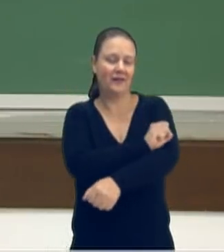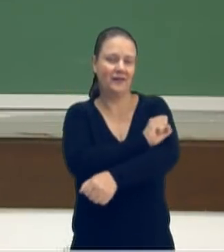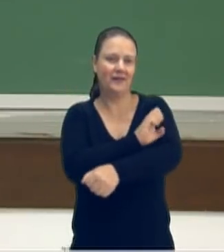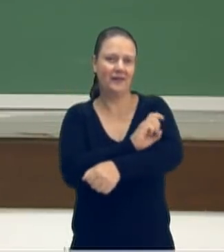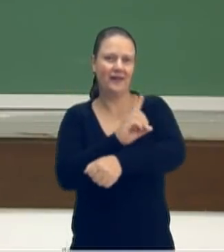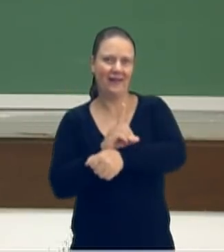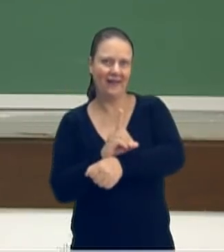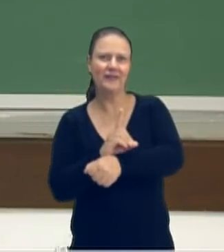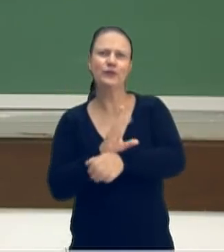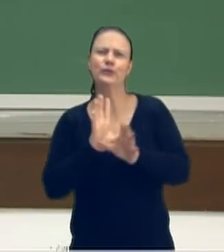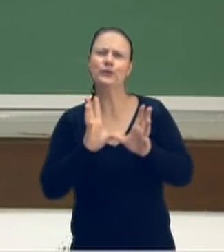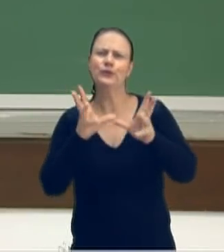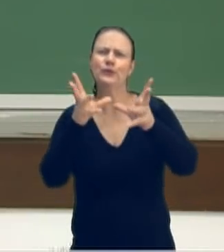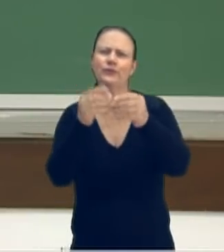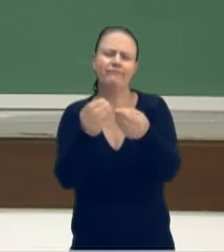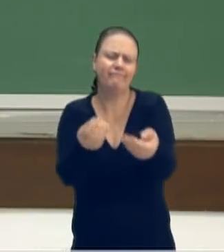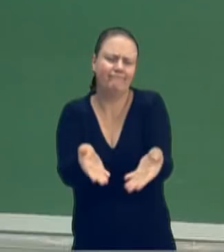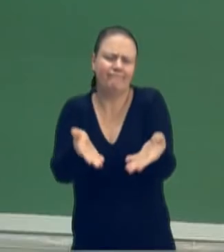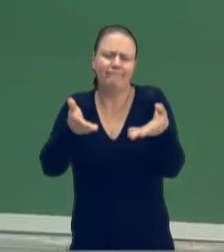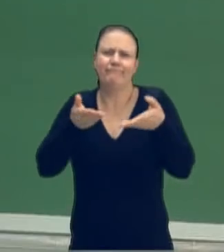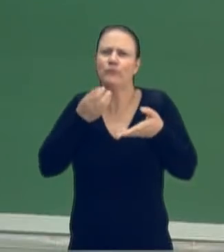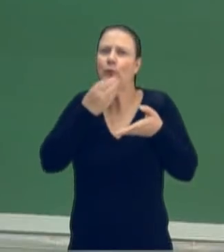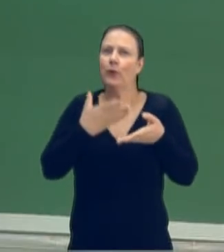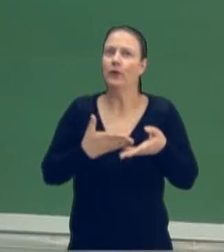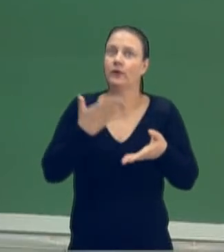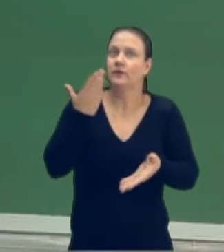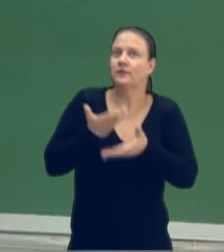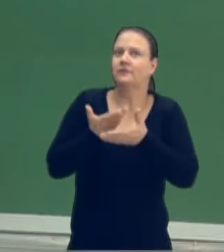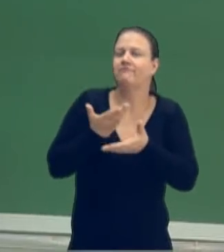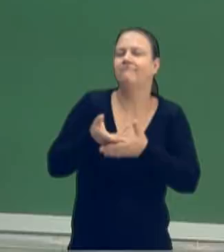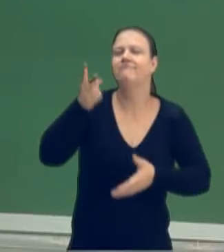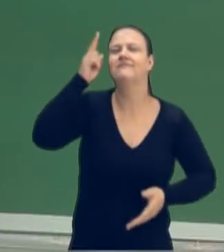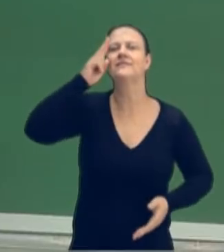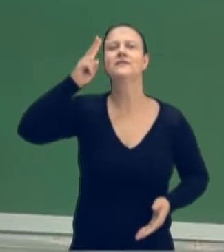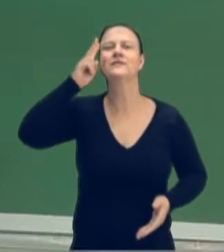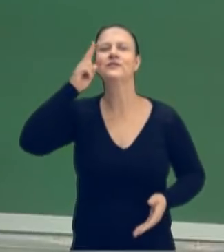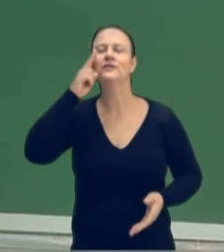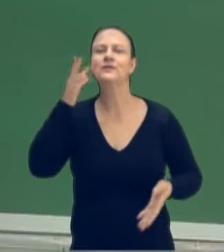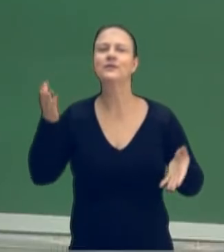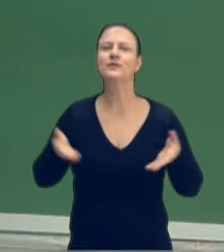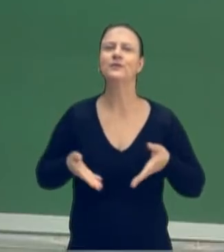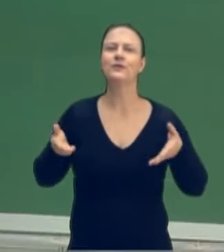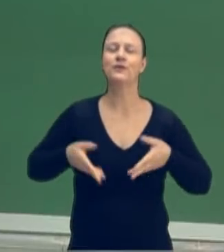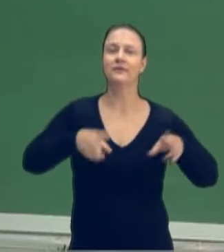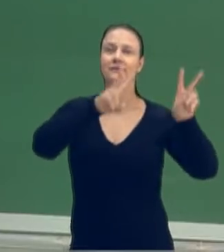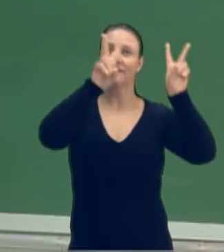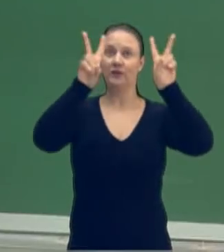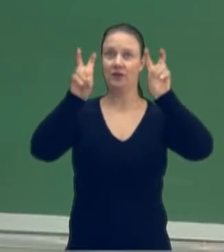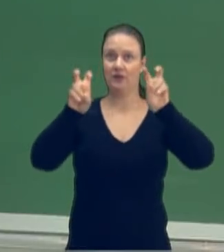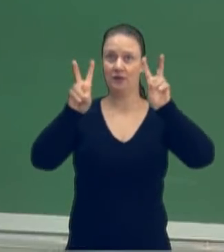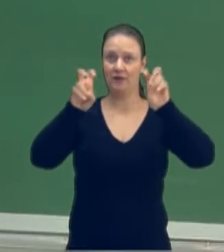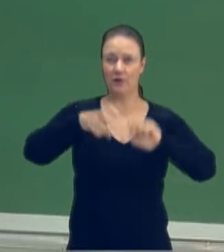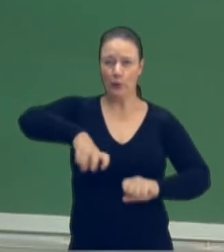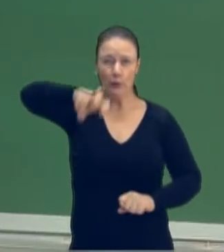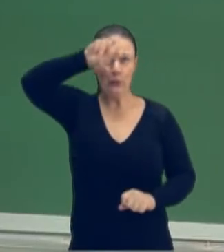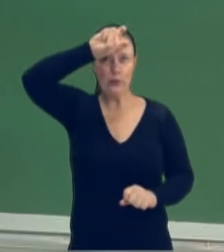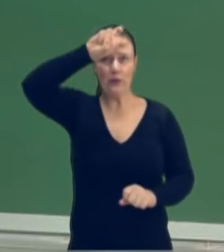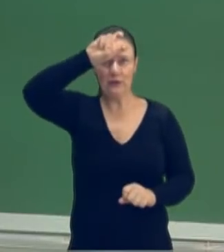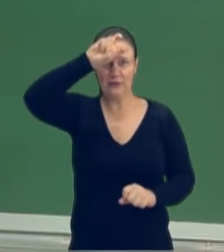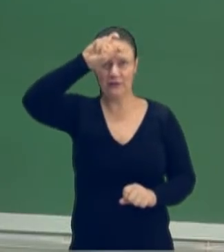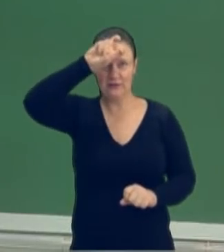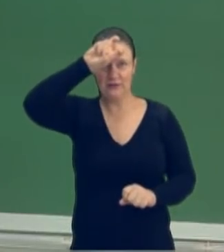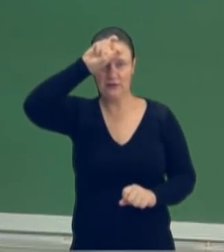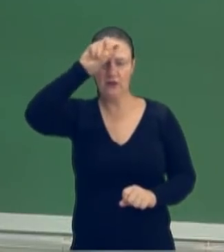Paraná, sejam todos bem-vindos para mais uma aula de História. E hoje nosso tema é Egito Antigo. Vamos